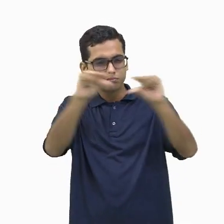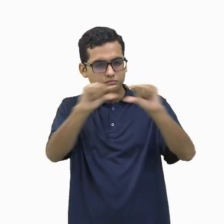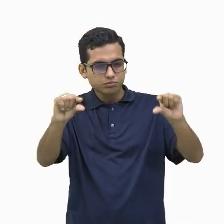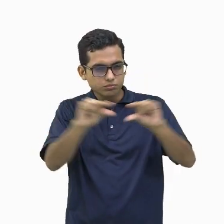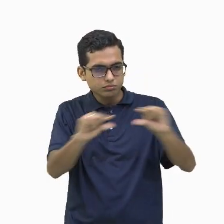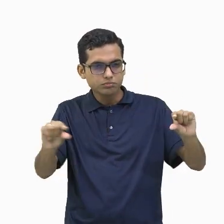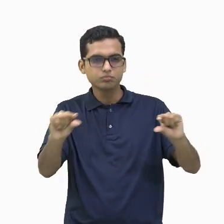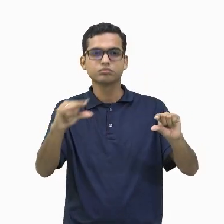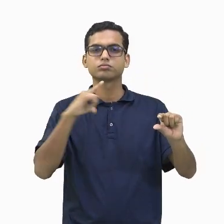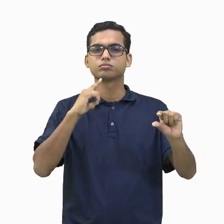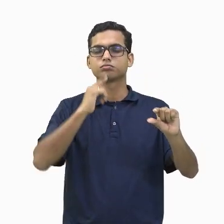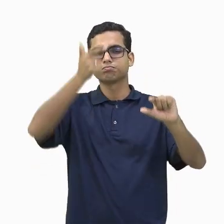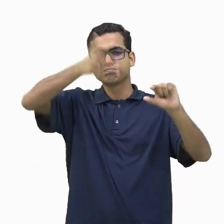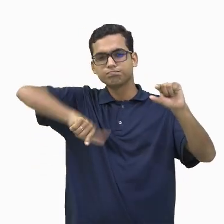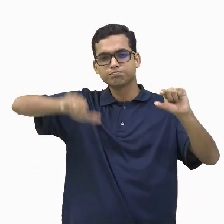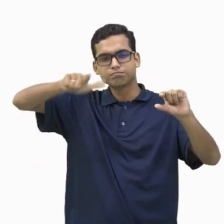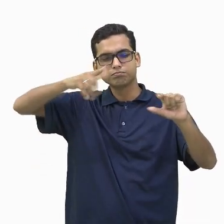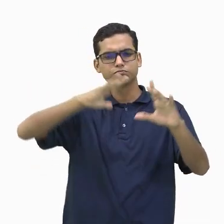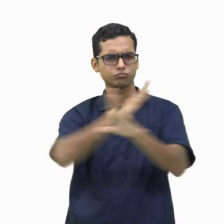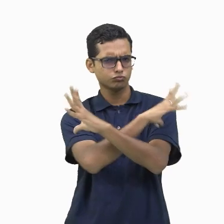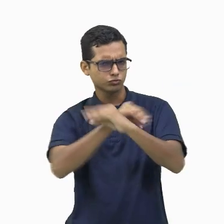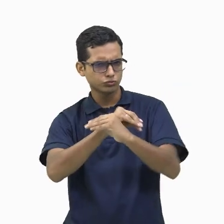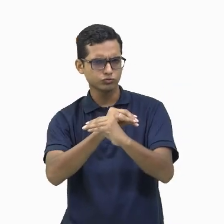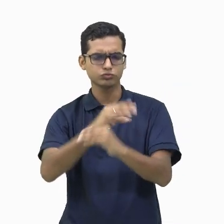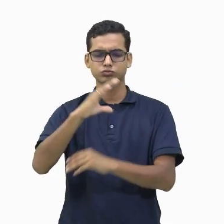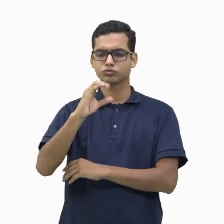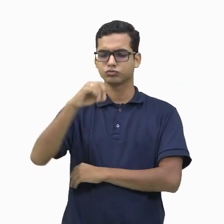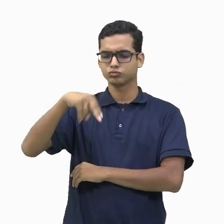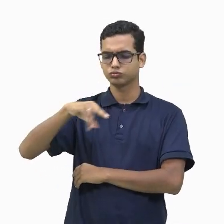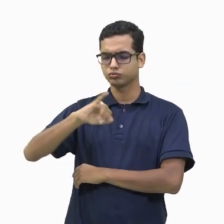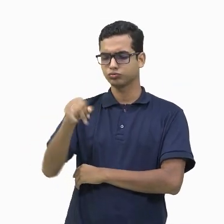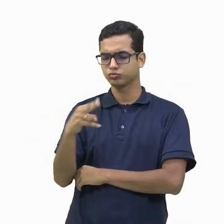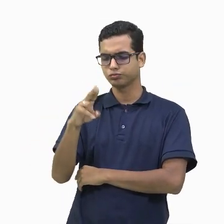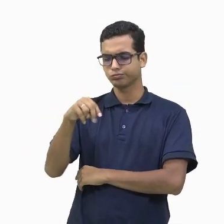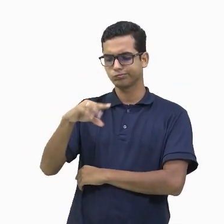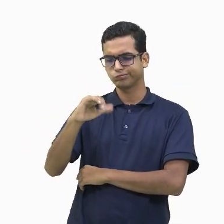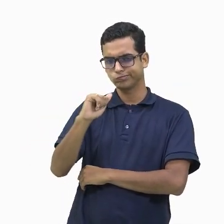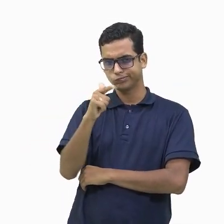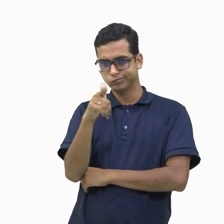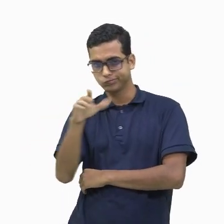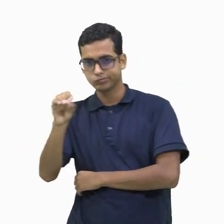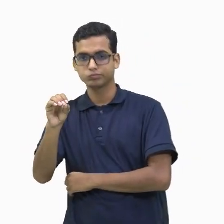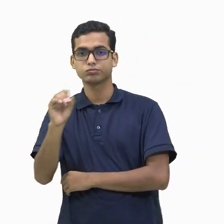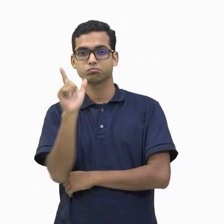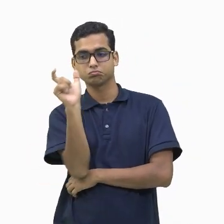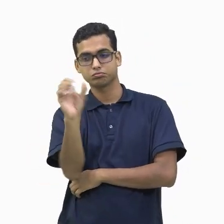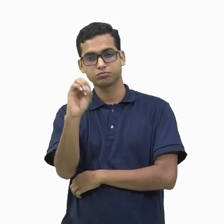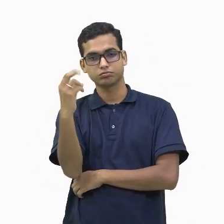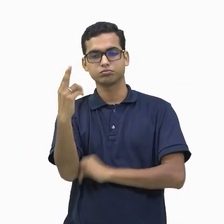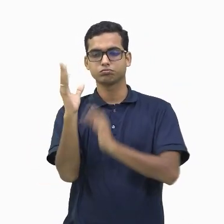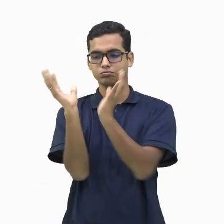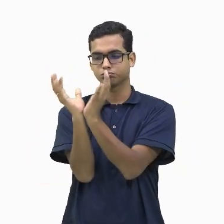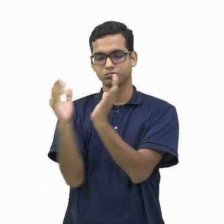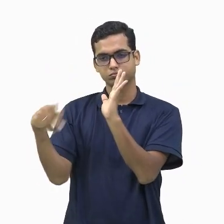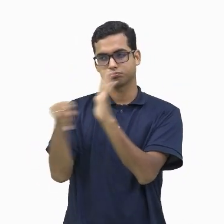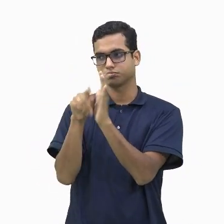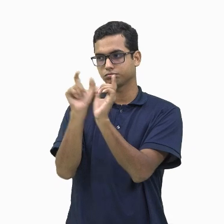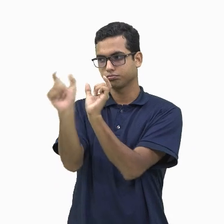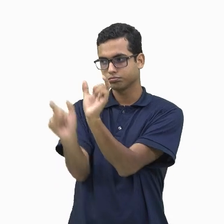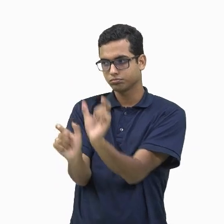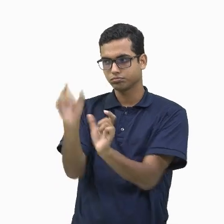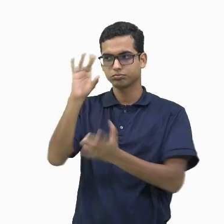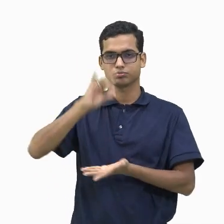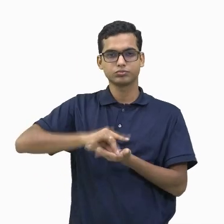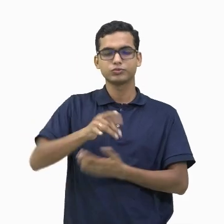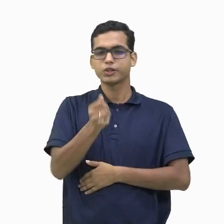necessariamente a repetição de conjunção, é de palavra ou grupo de palavras. Então, vai além das conjunções, ok? Então, vamos aos